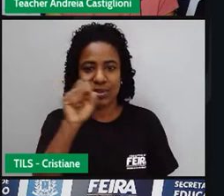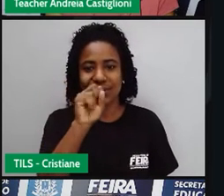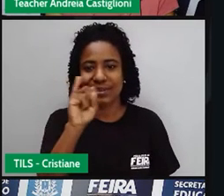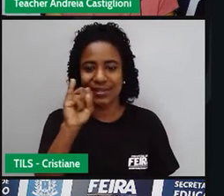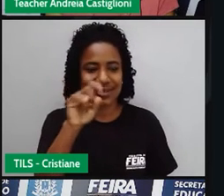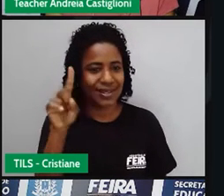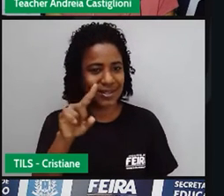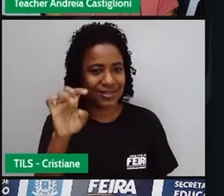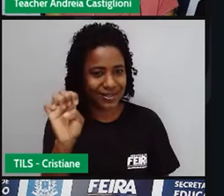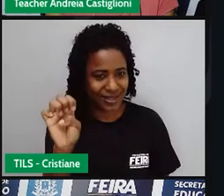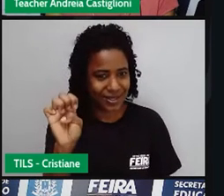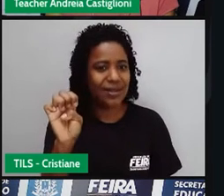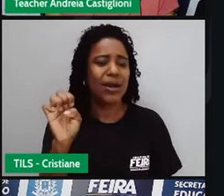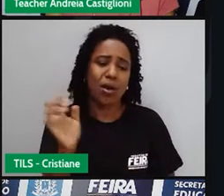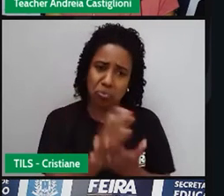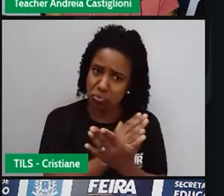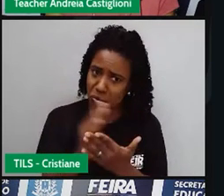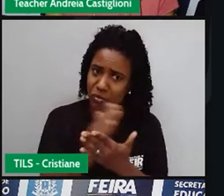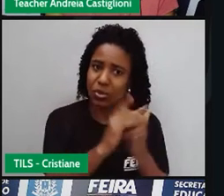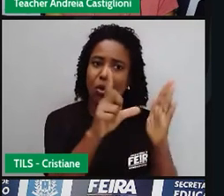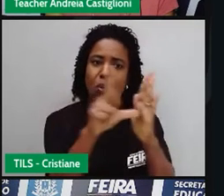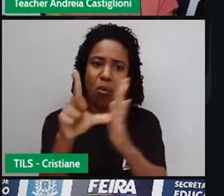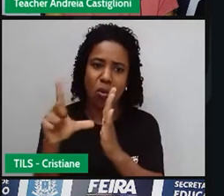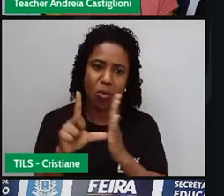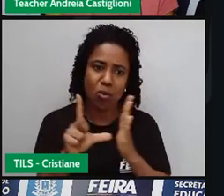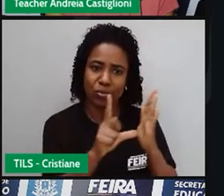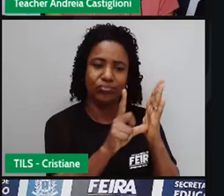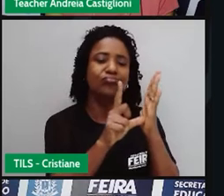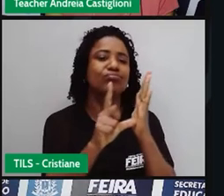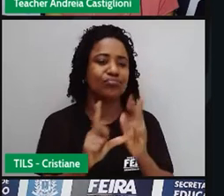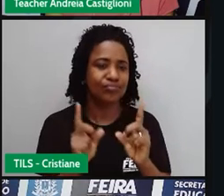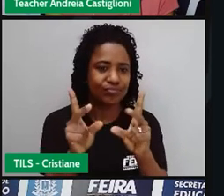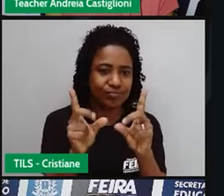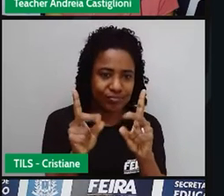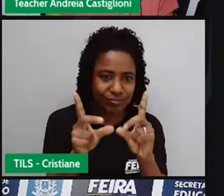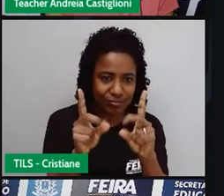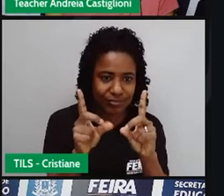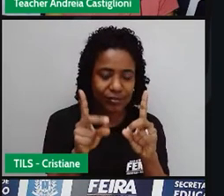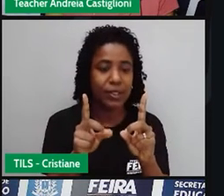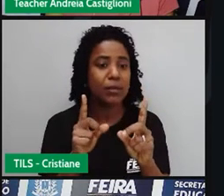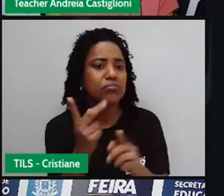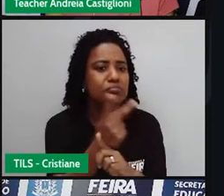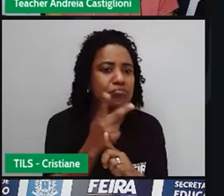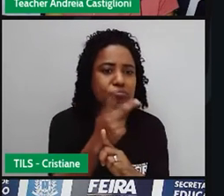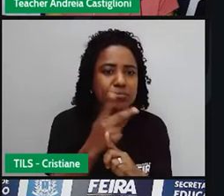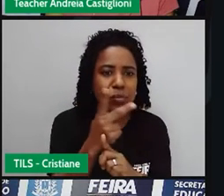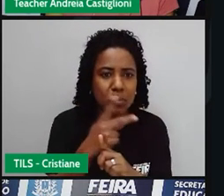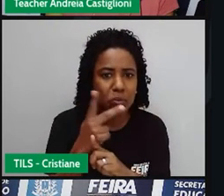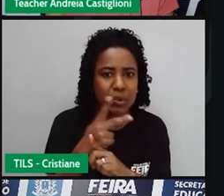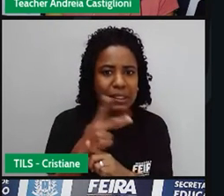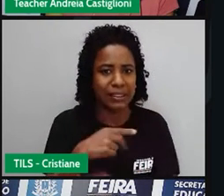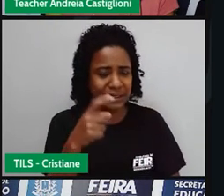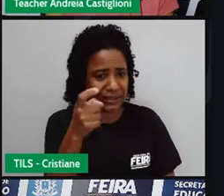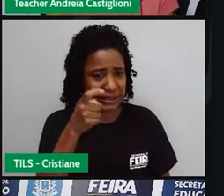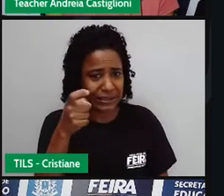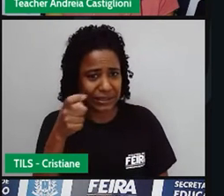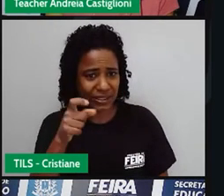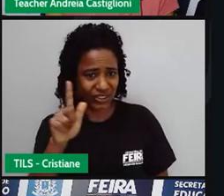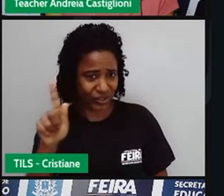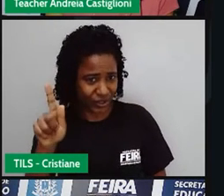né que é o plus size muitas pessoas e hoje vão às lojas e procuram por